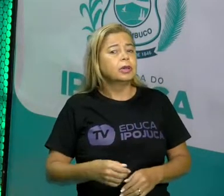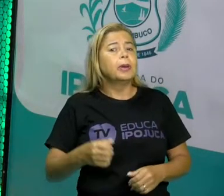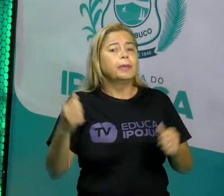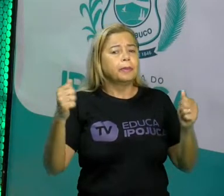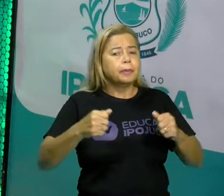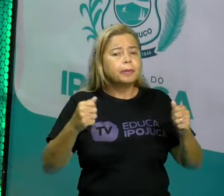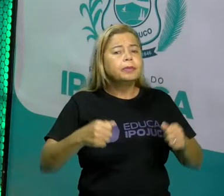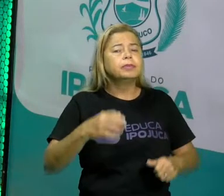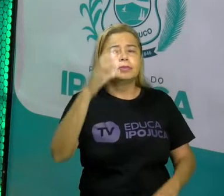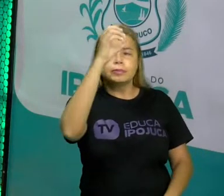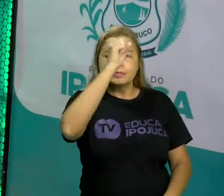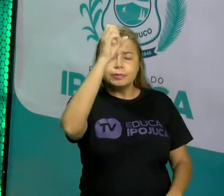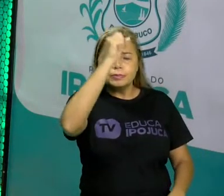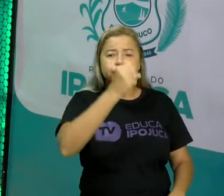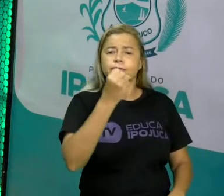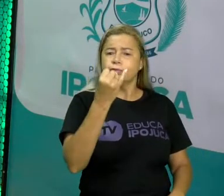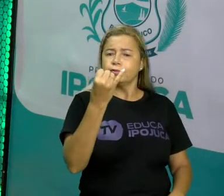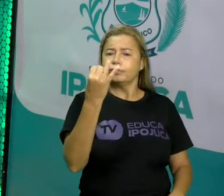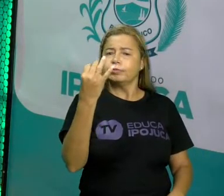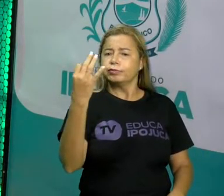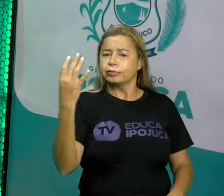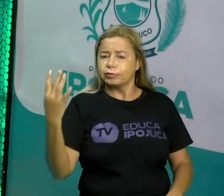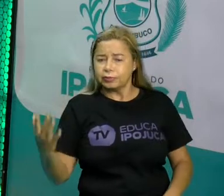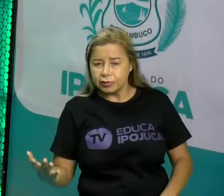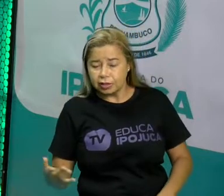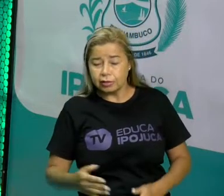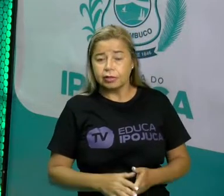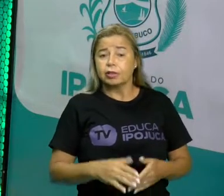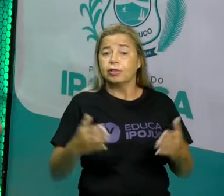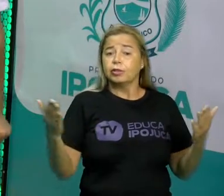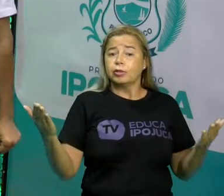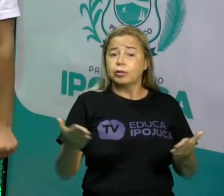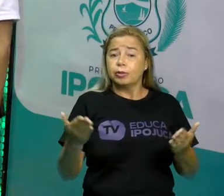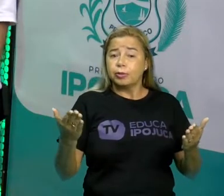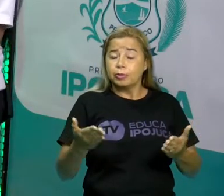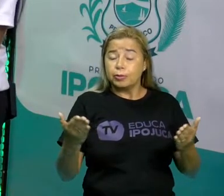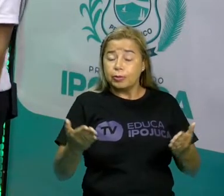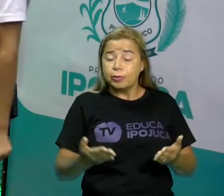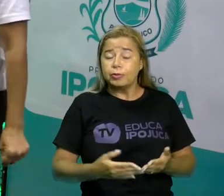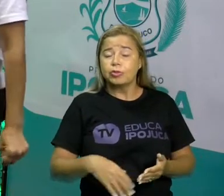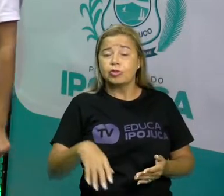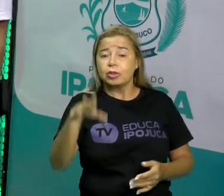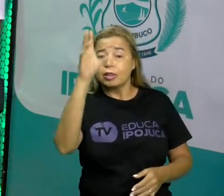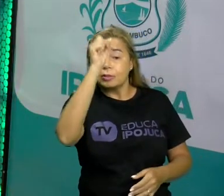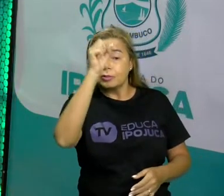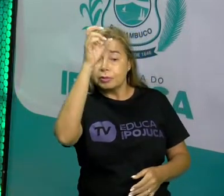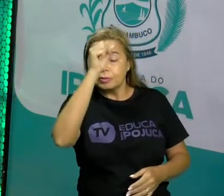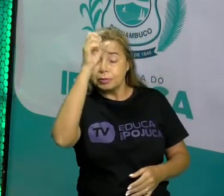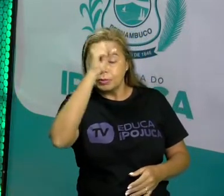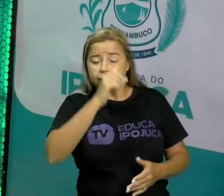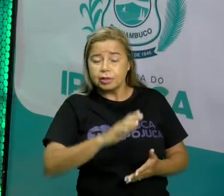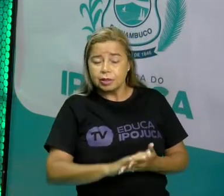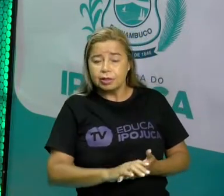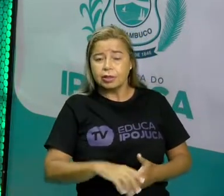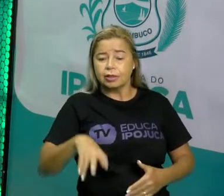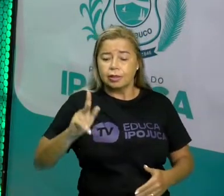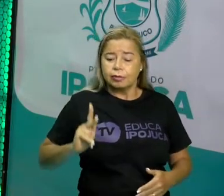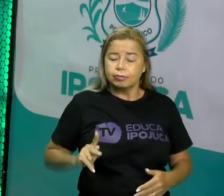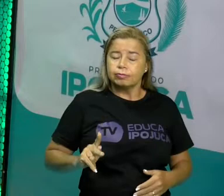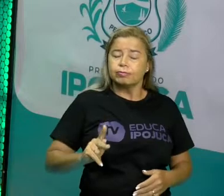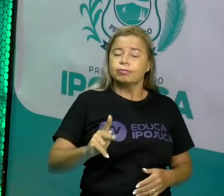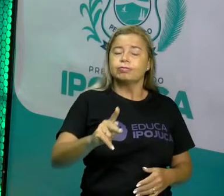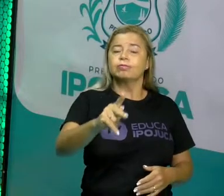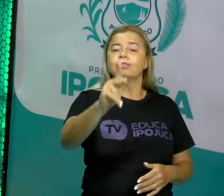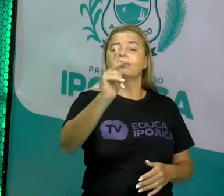vamos aprender um assunto bem legal, bem importante, que é sequência. Essa sequência é